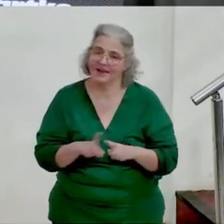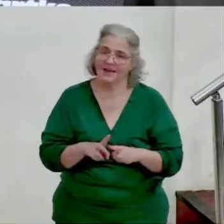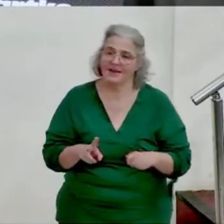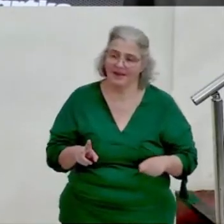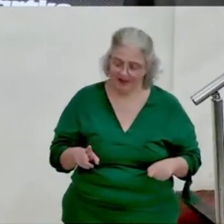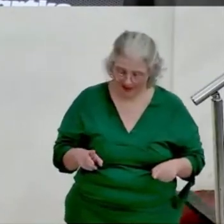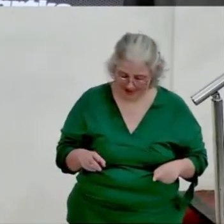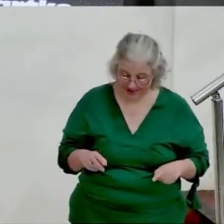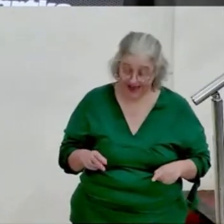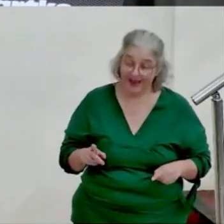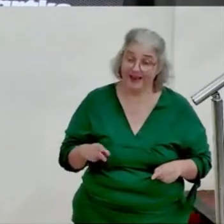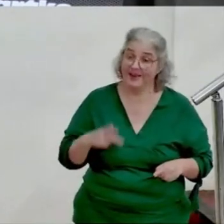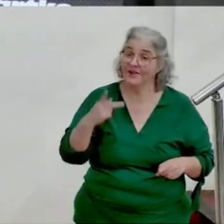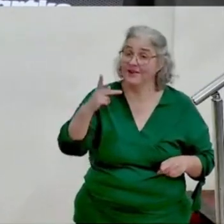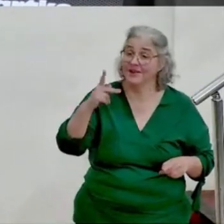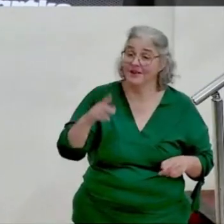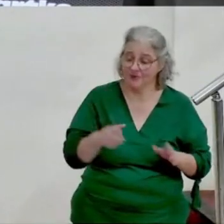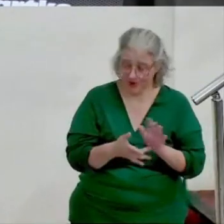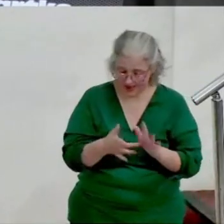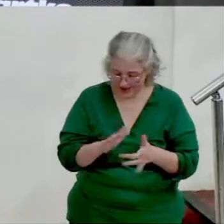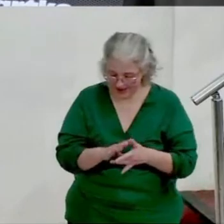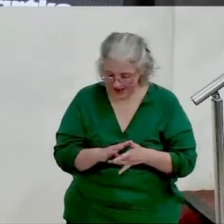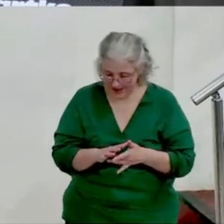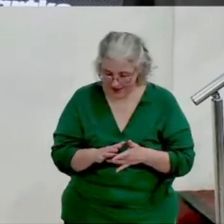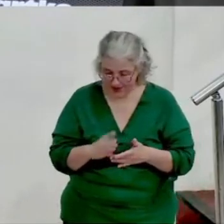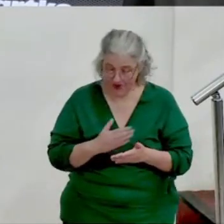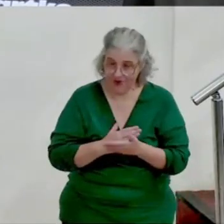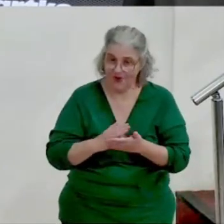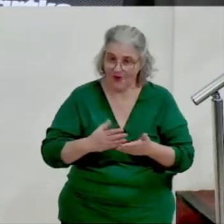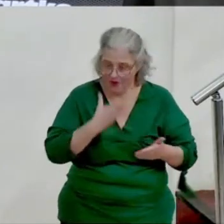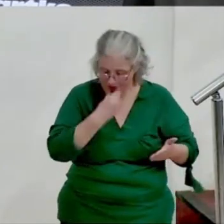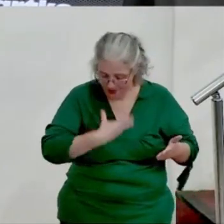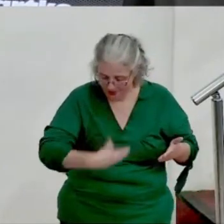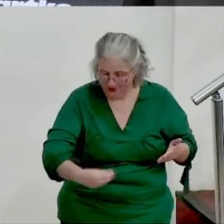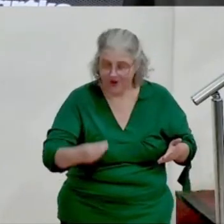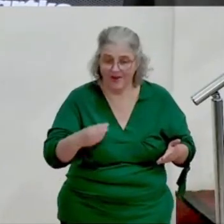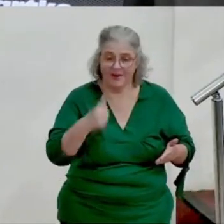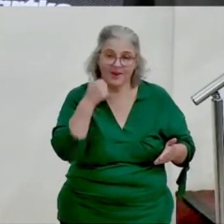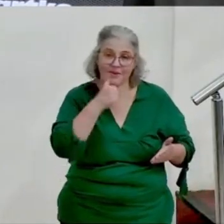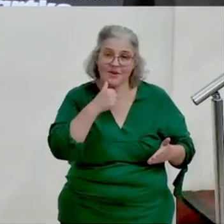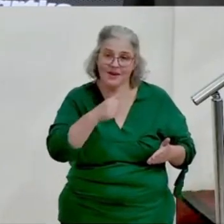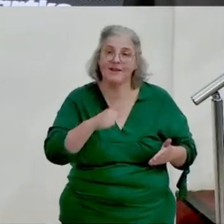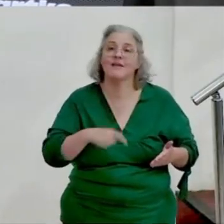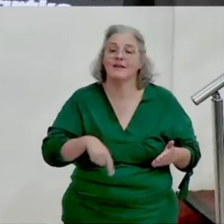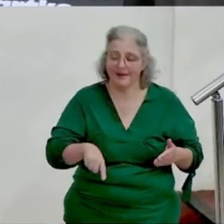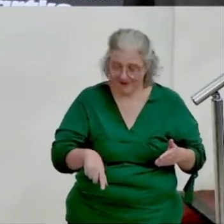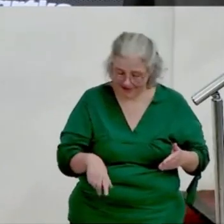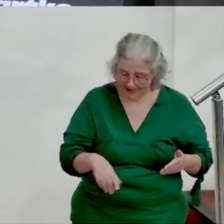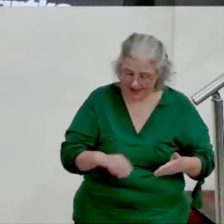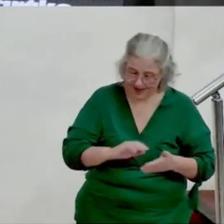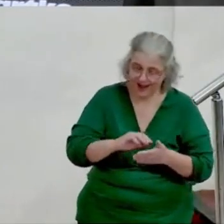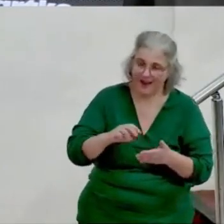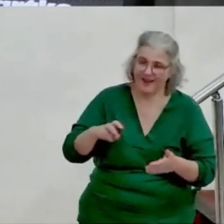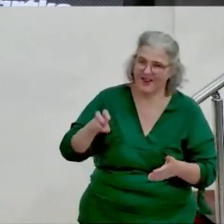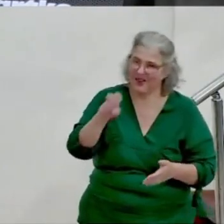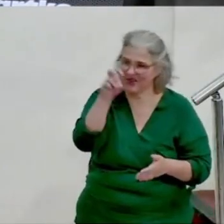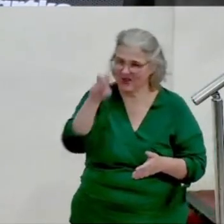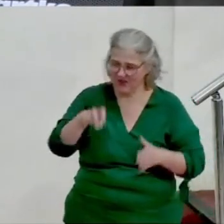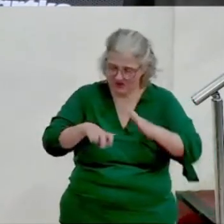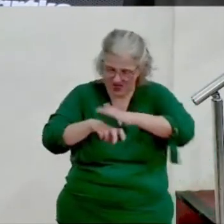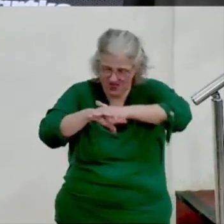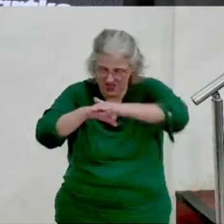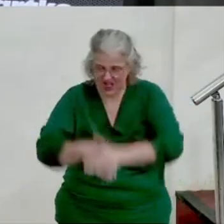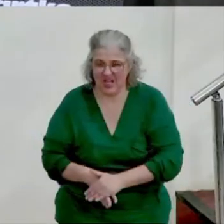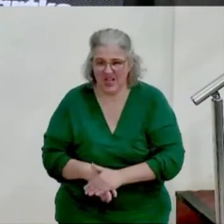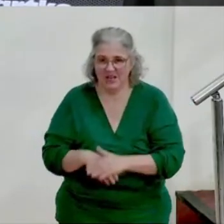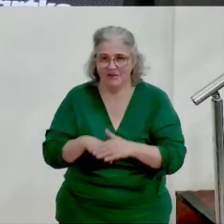a cabeça da serpente. Essa restauração de todas as coisas é descrita pelos profetas do Antigo